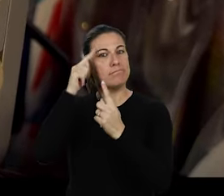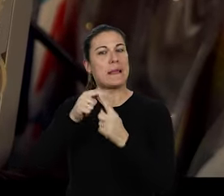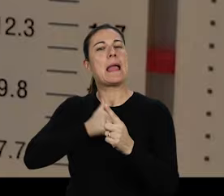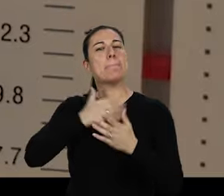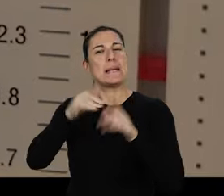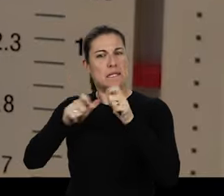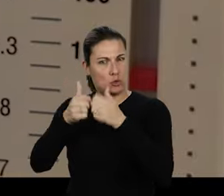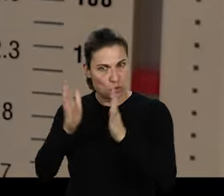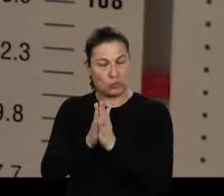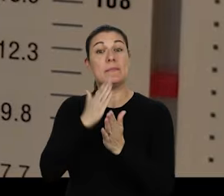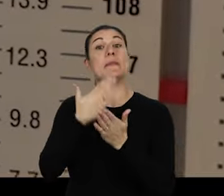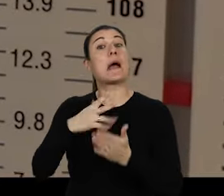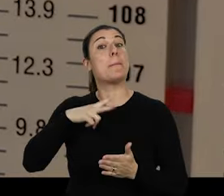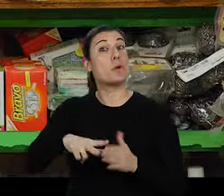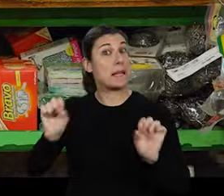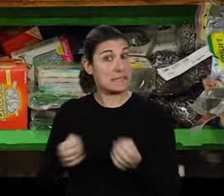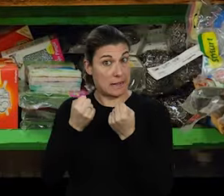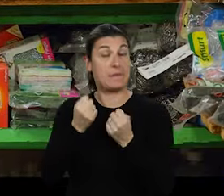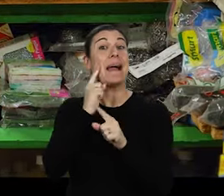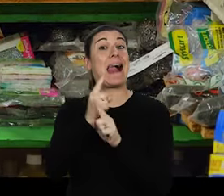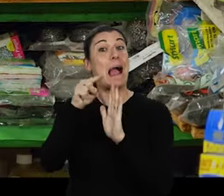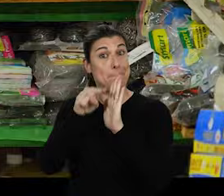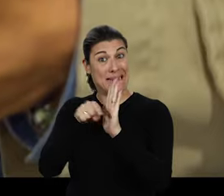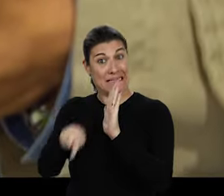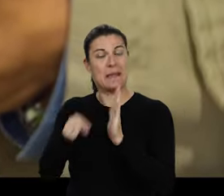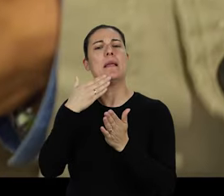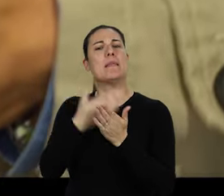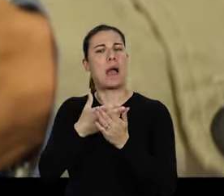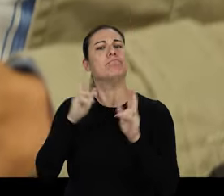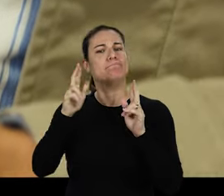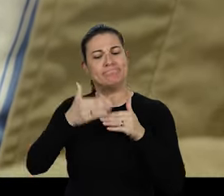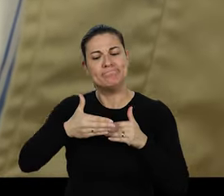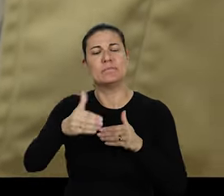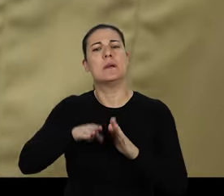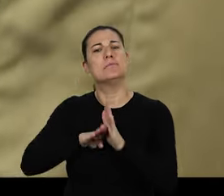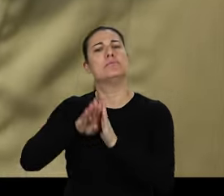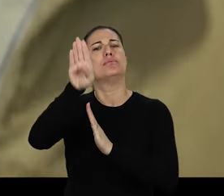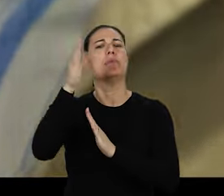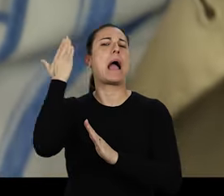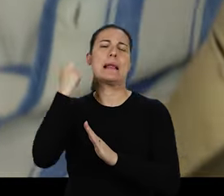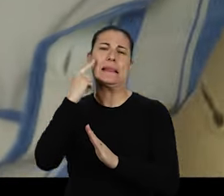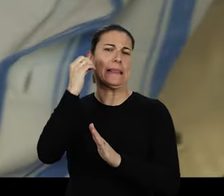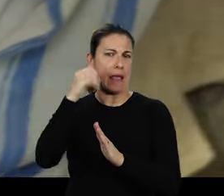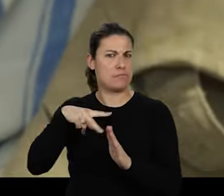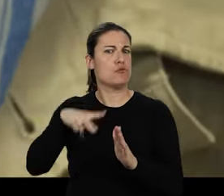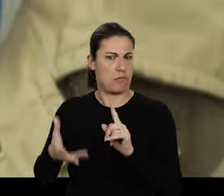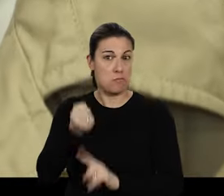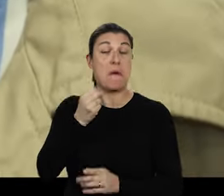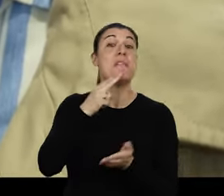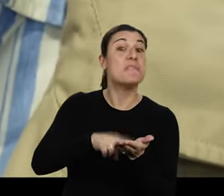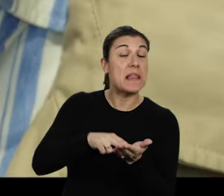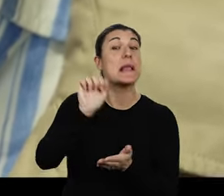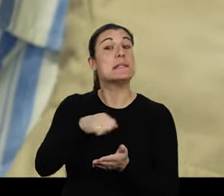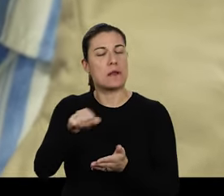empresários e que vai salvar Portugal. Com esta medida são esperados níveis de crescimento nunca antes alcançados no nosso país. Será ou não